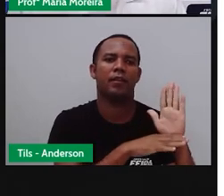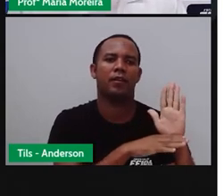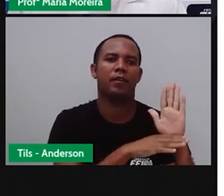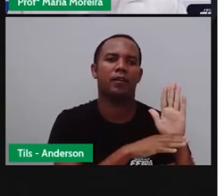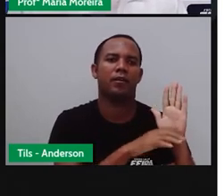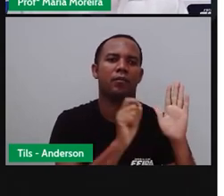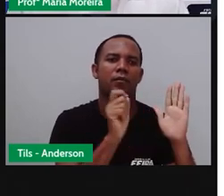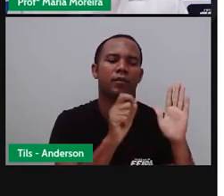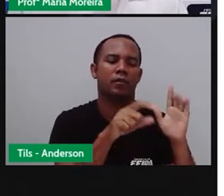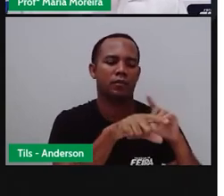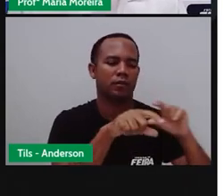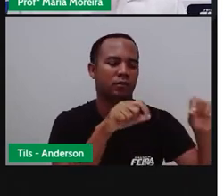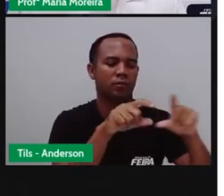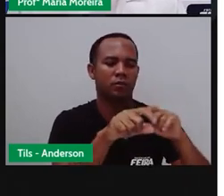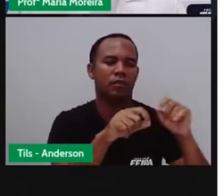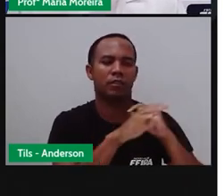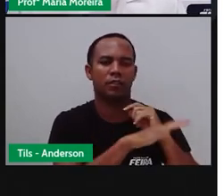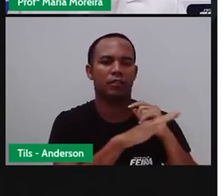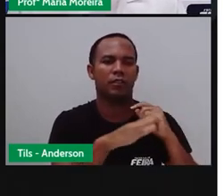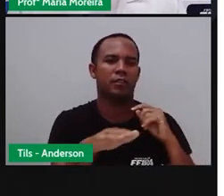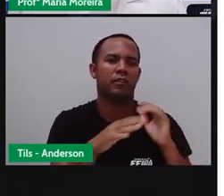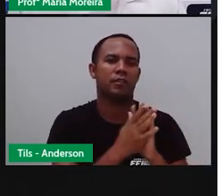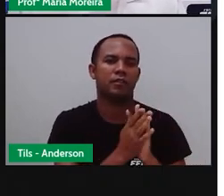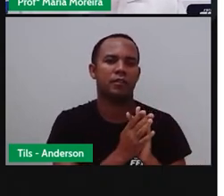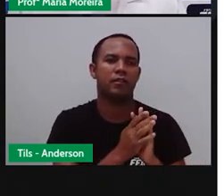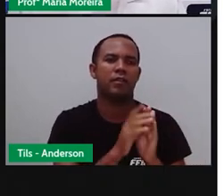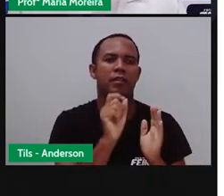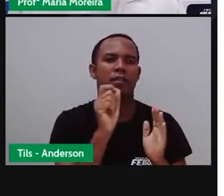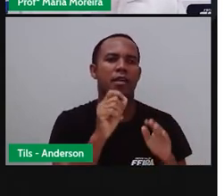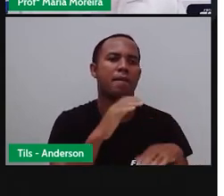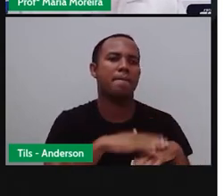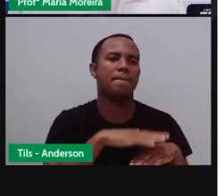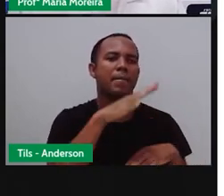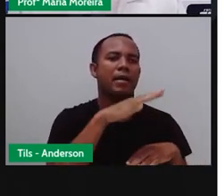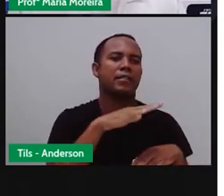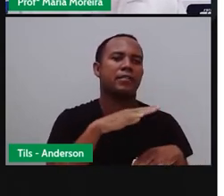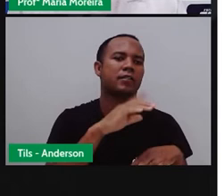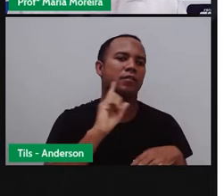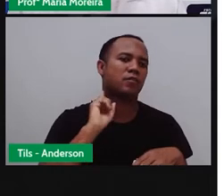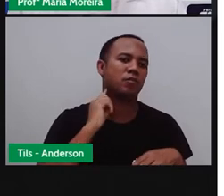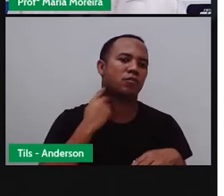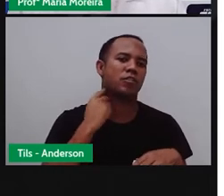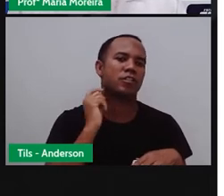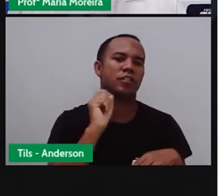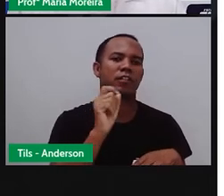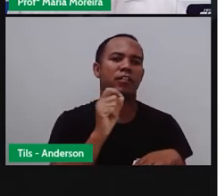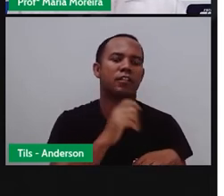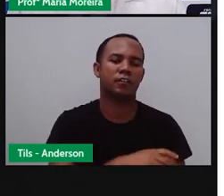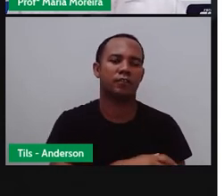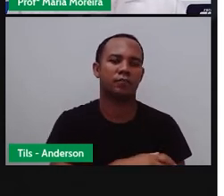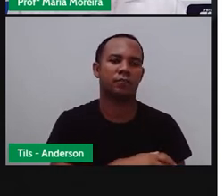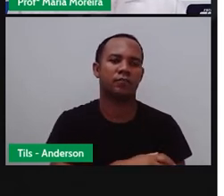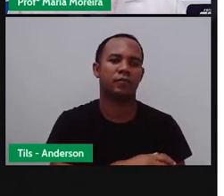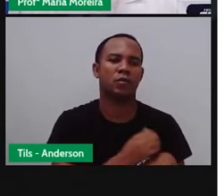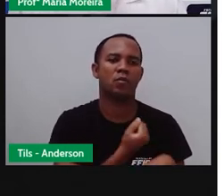pelas crianças. De todas as crianças, quem recolheu mais lixo? Quem foi que recolheu